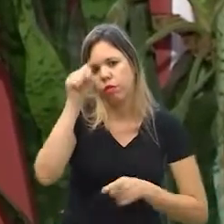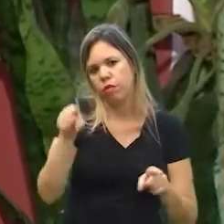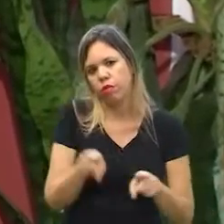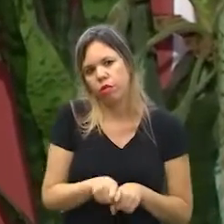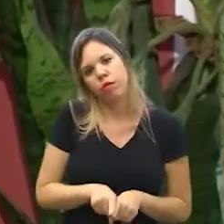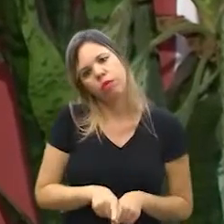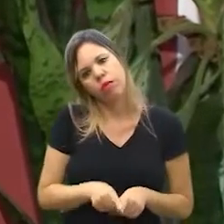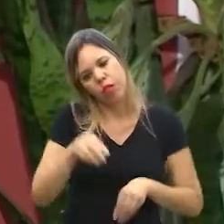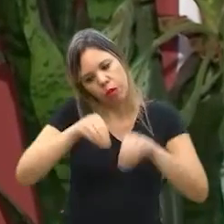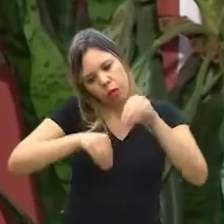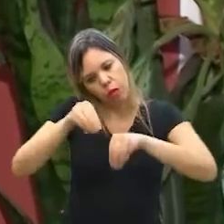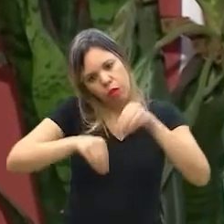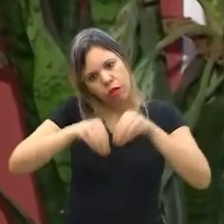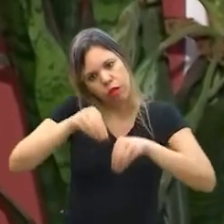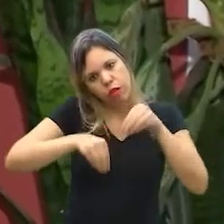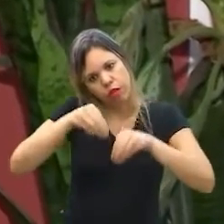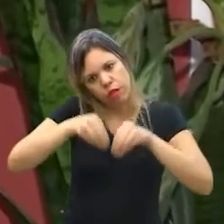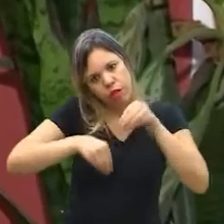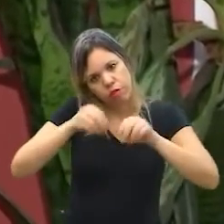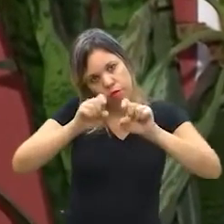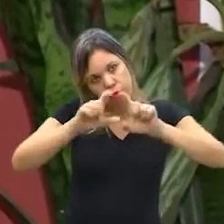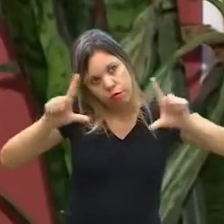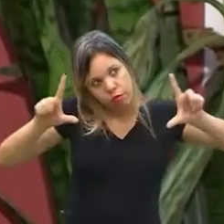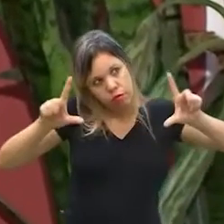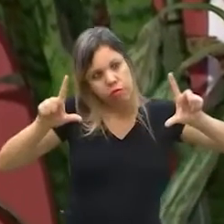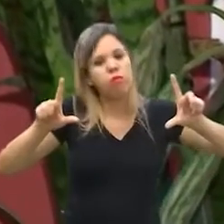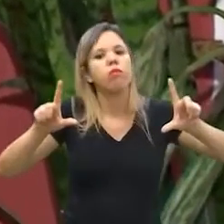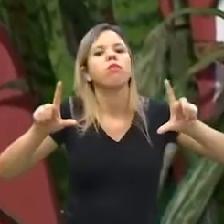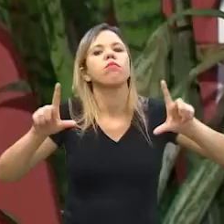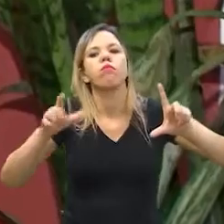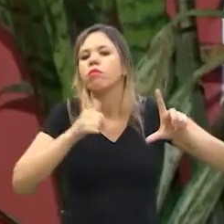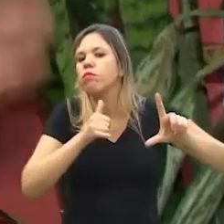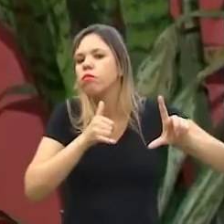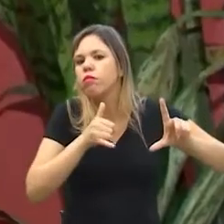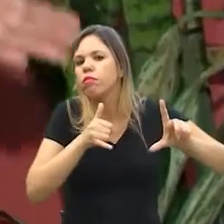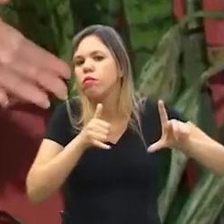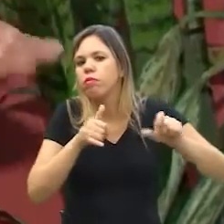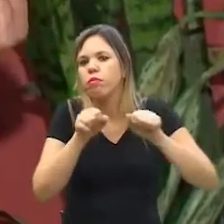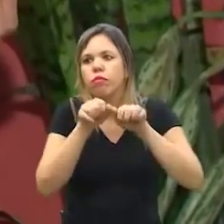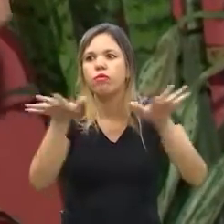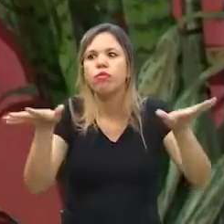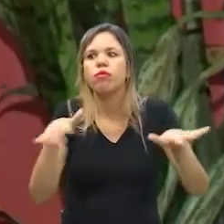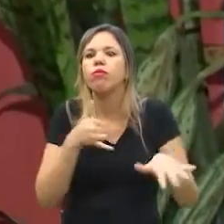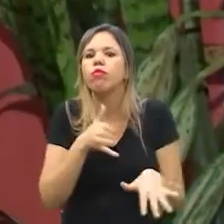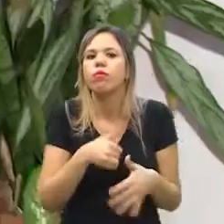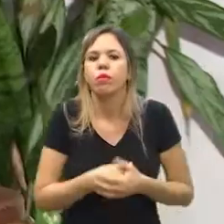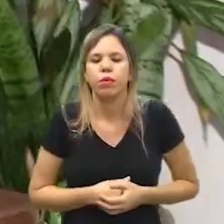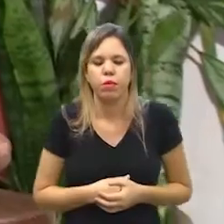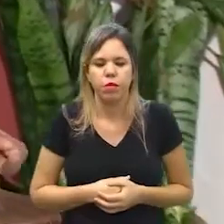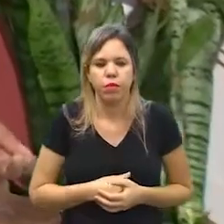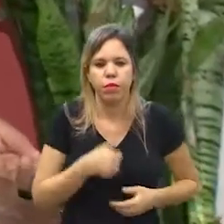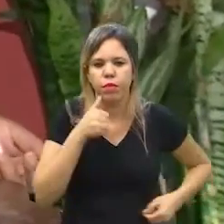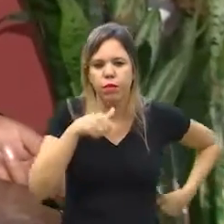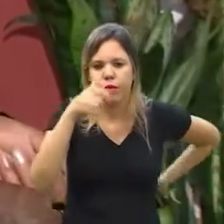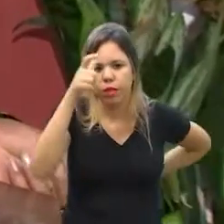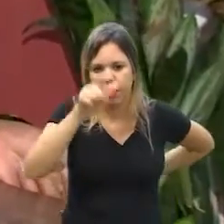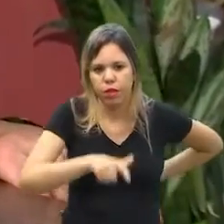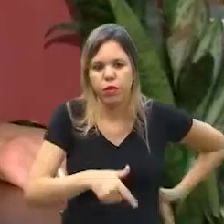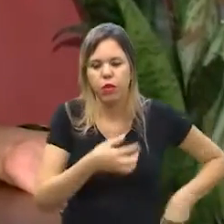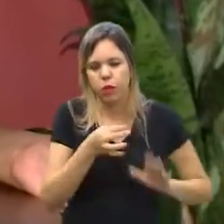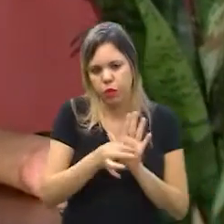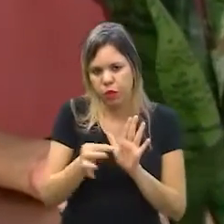Aprendi também a montar o painel, né, de distribuição de energia. Para ela,